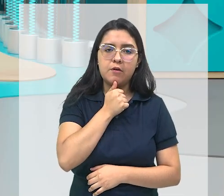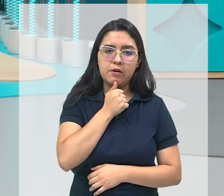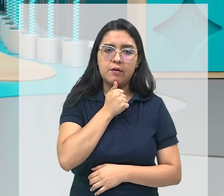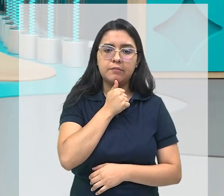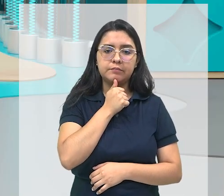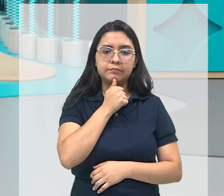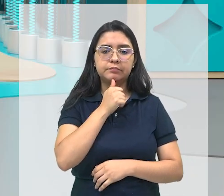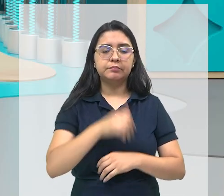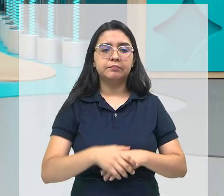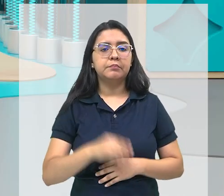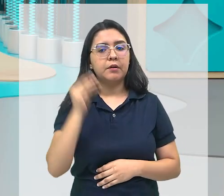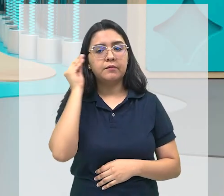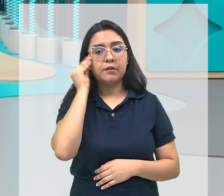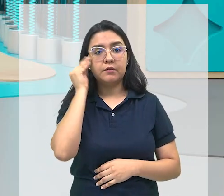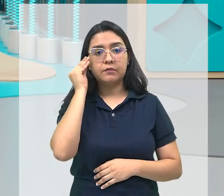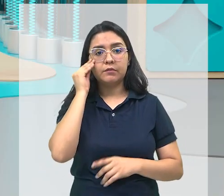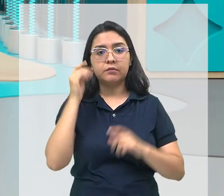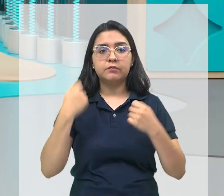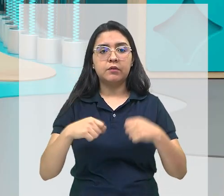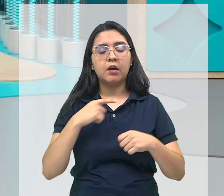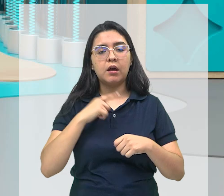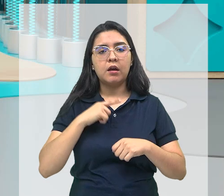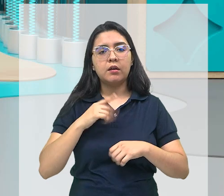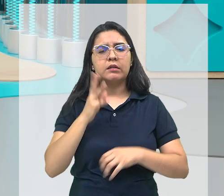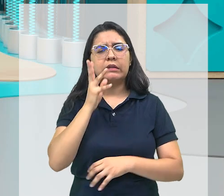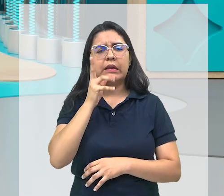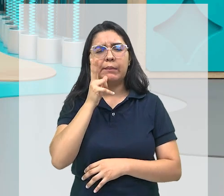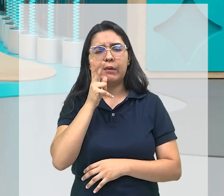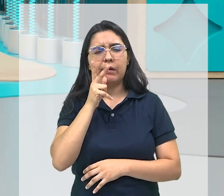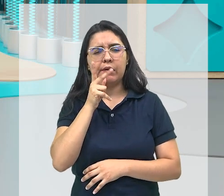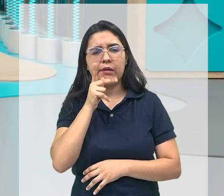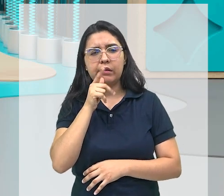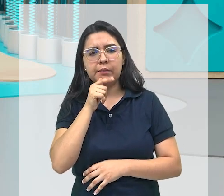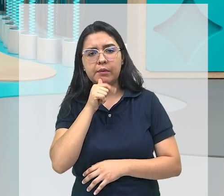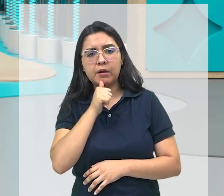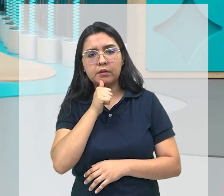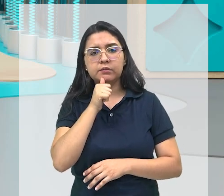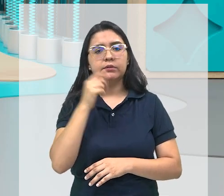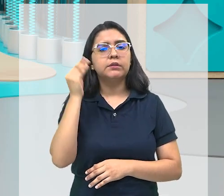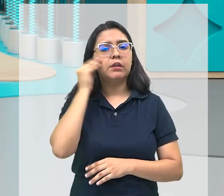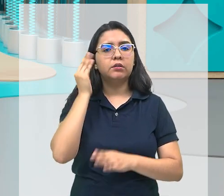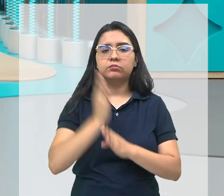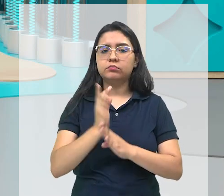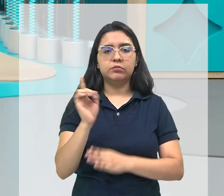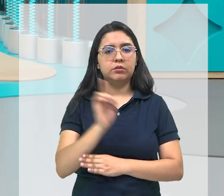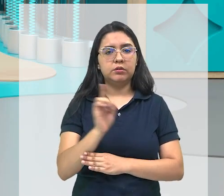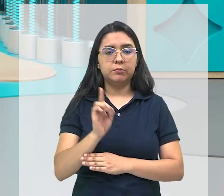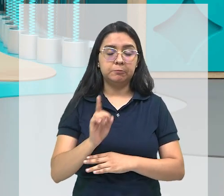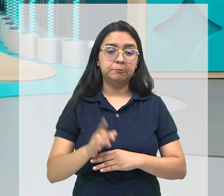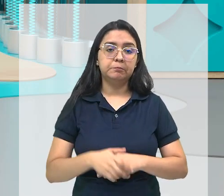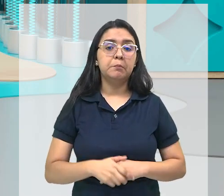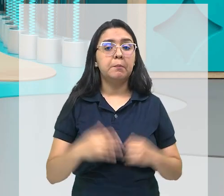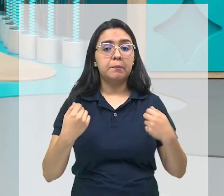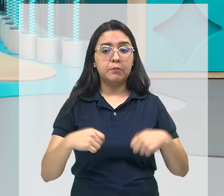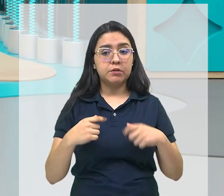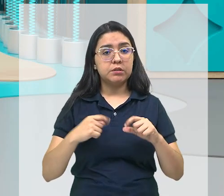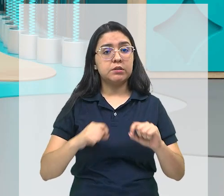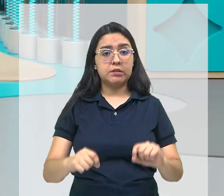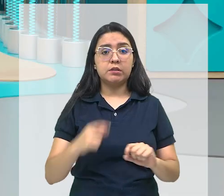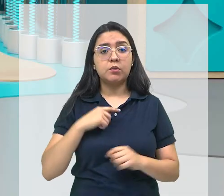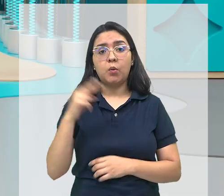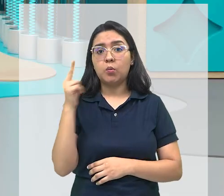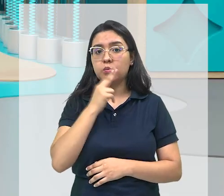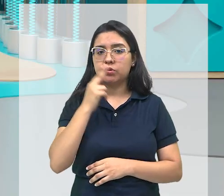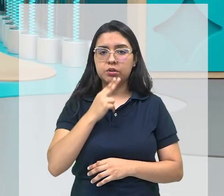para verificar essas coisas, ficar um tempão lá, cadê, Não, por isso que é ideal agora. Agora, nesse momento,